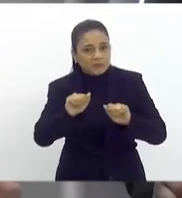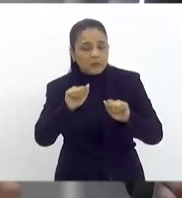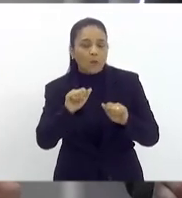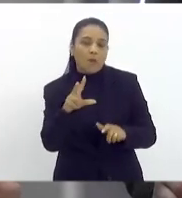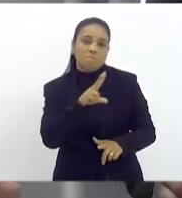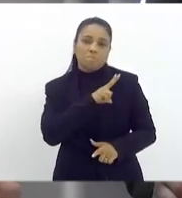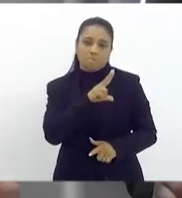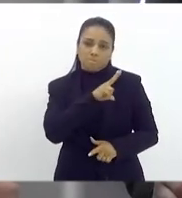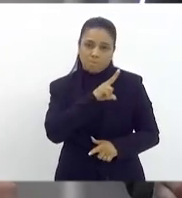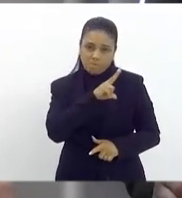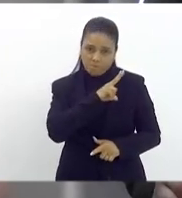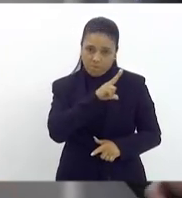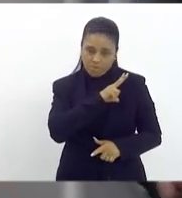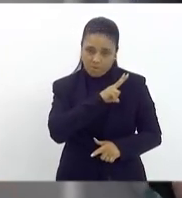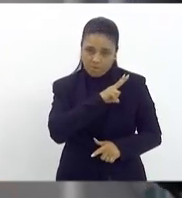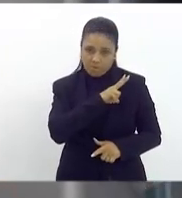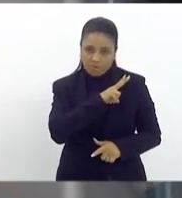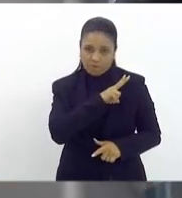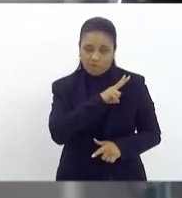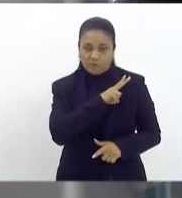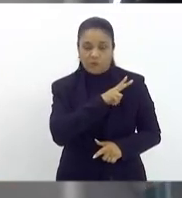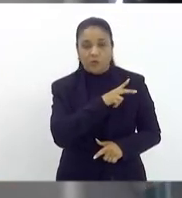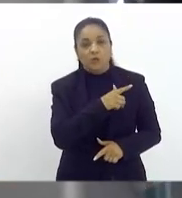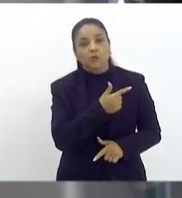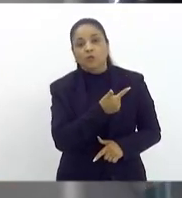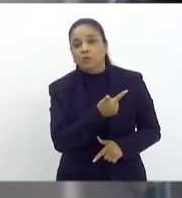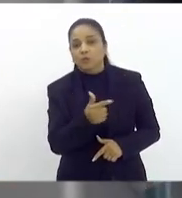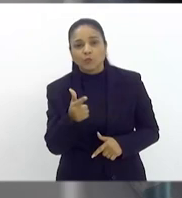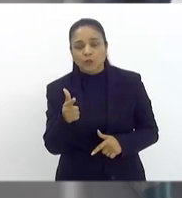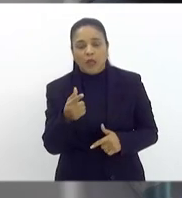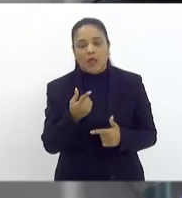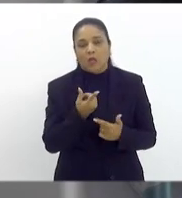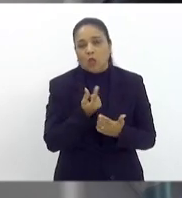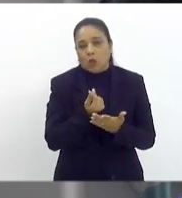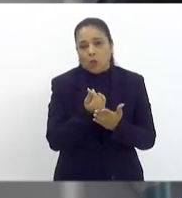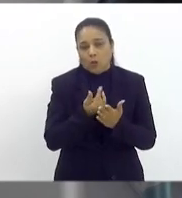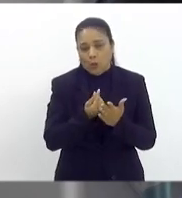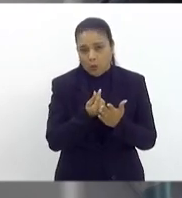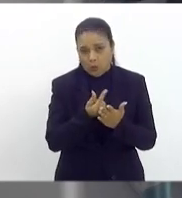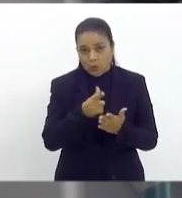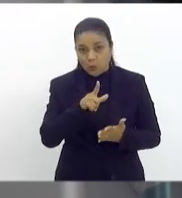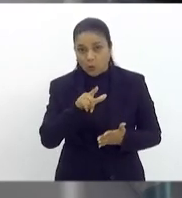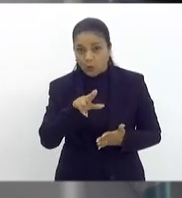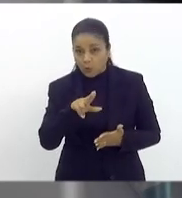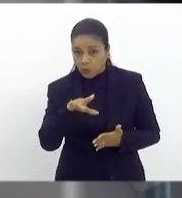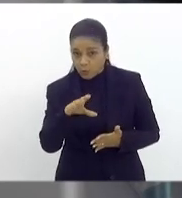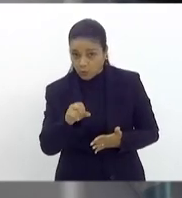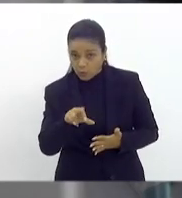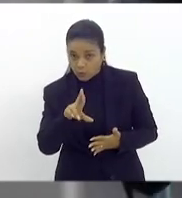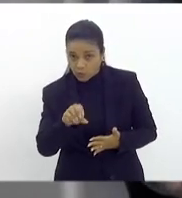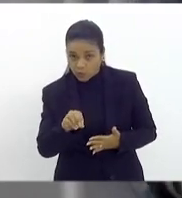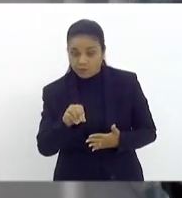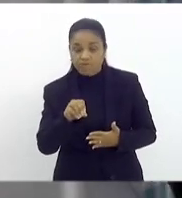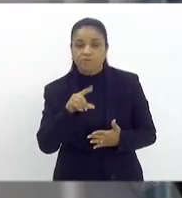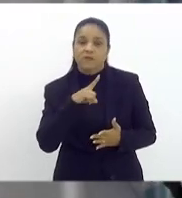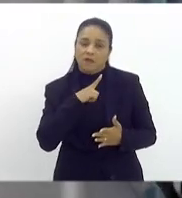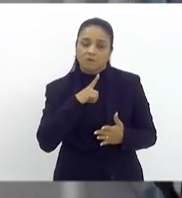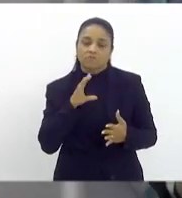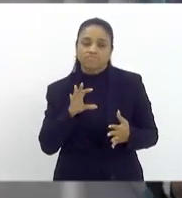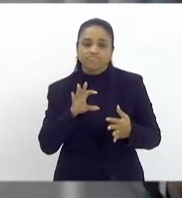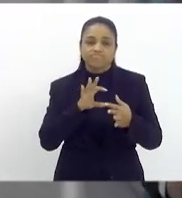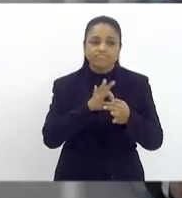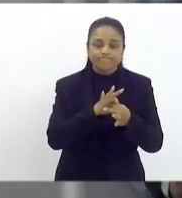muito embora não tenham sejam entidades sem fins lucrativos, elas estão delegatárias